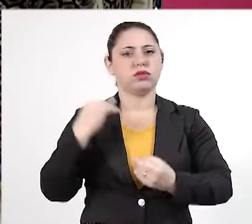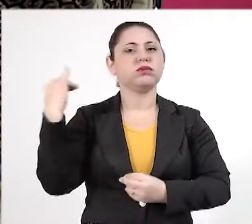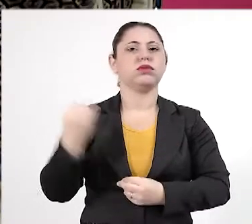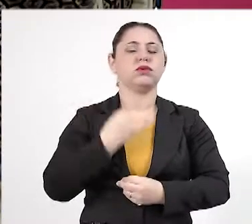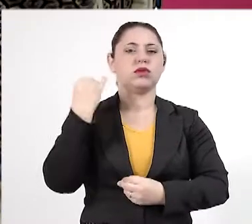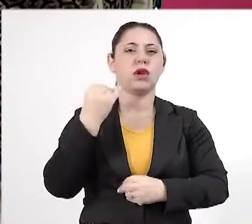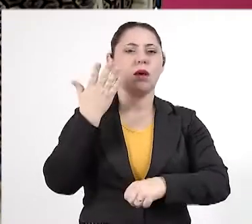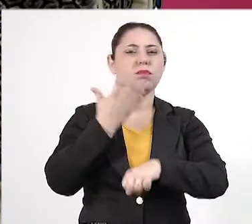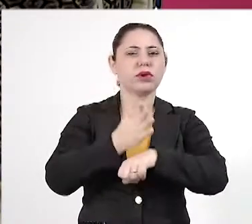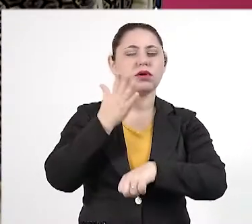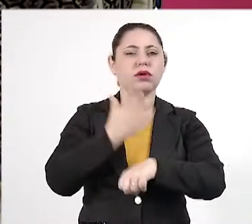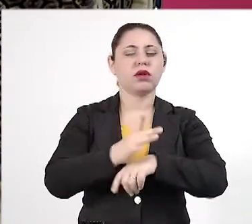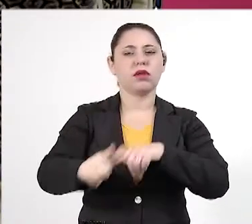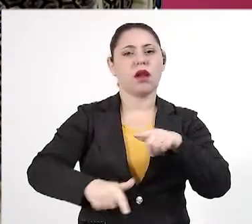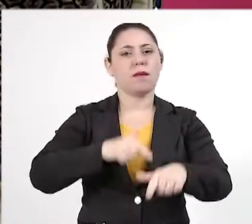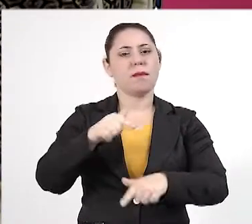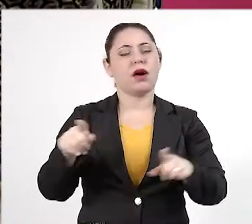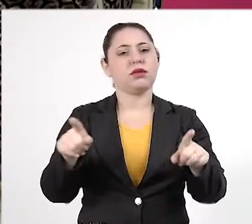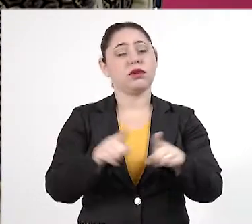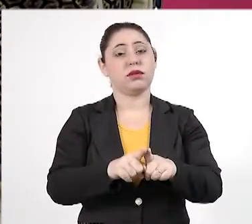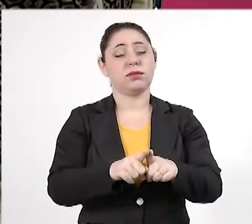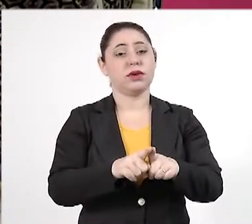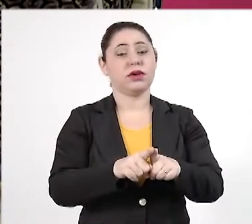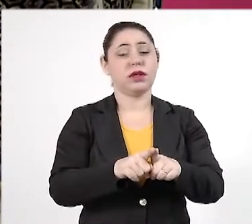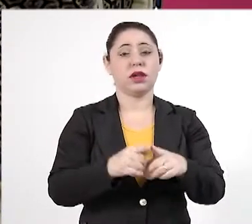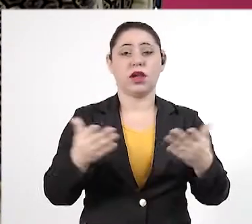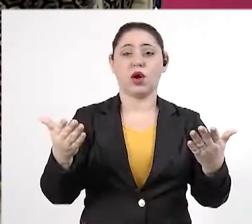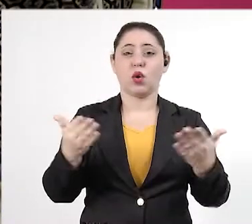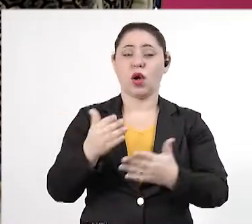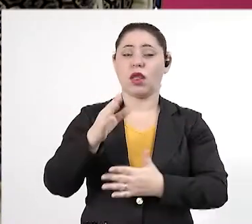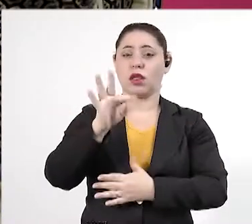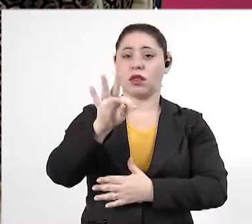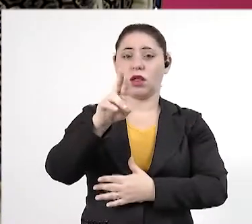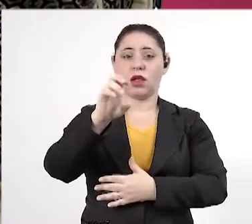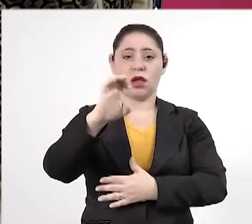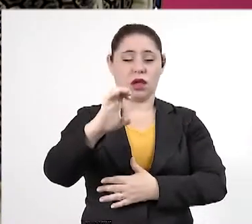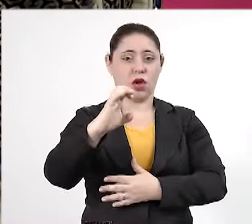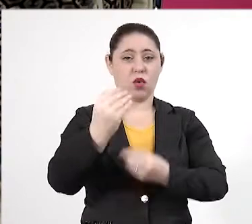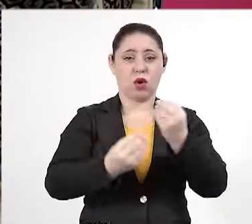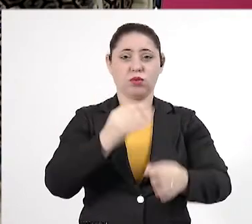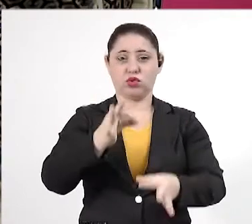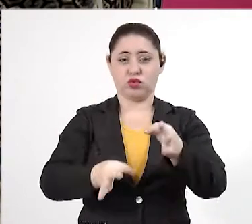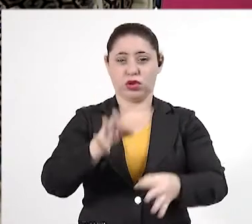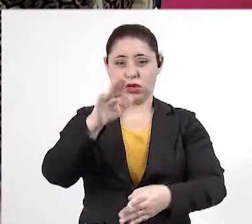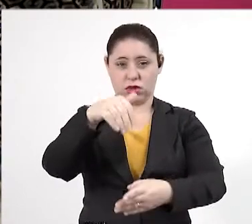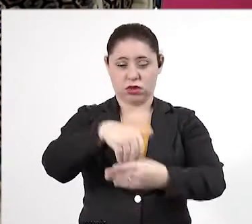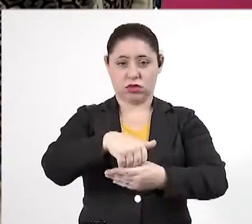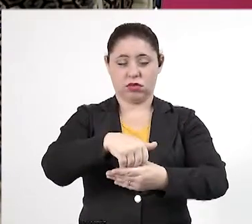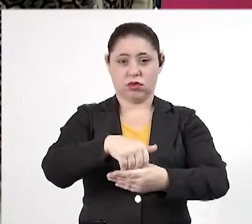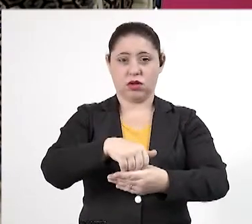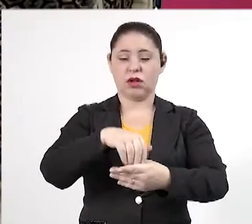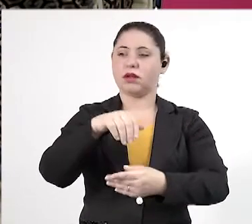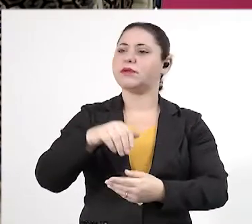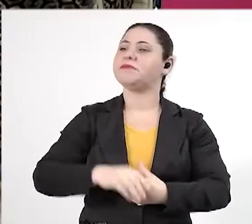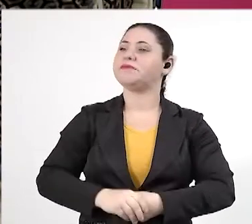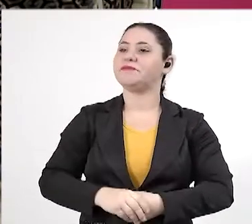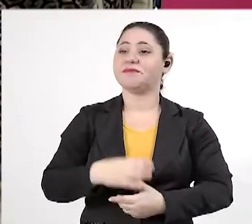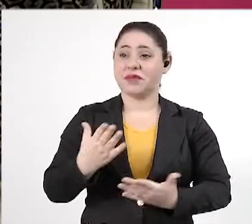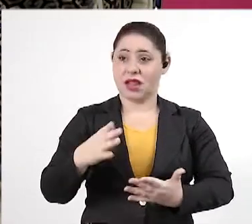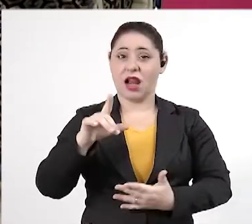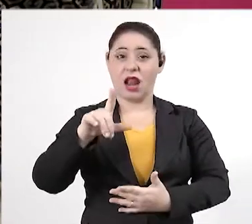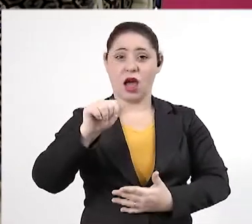interessante também até para o exercício da função que a senhora estava ali no TRE, né, como juiz eleitoral. E,